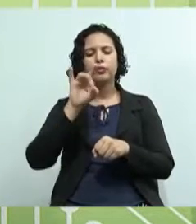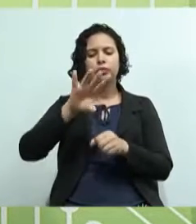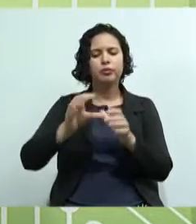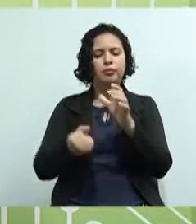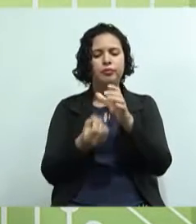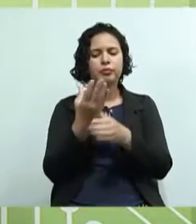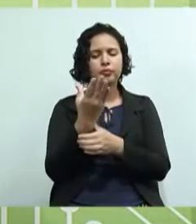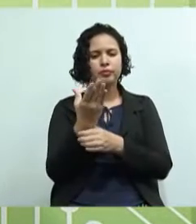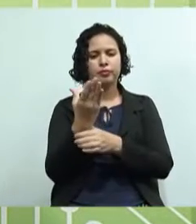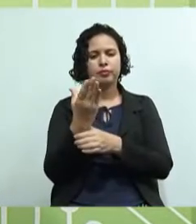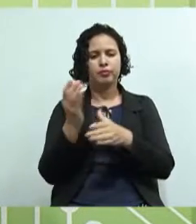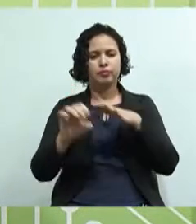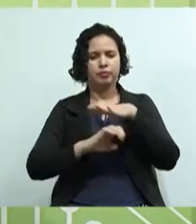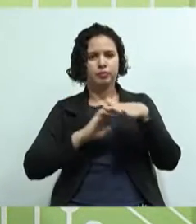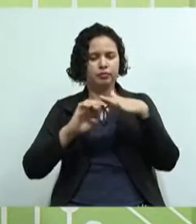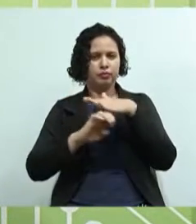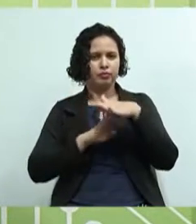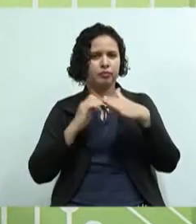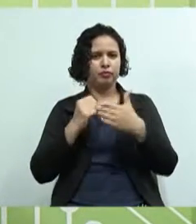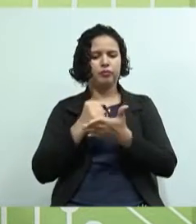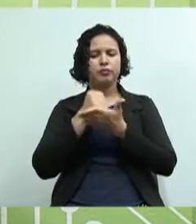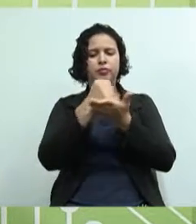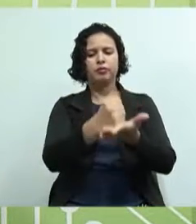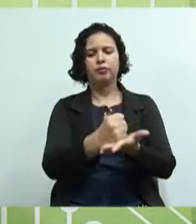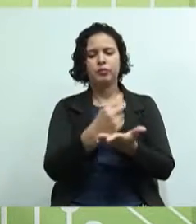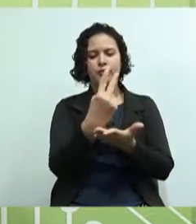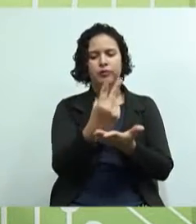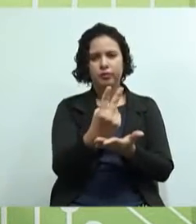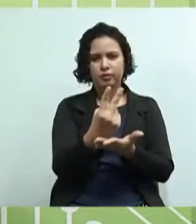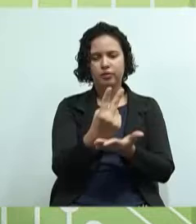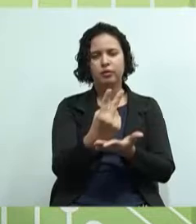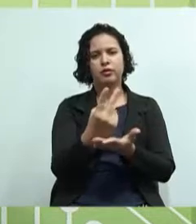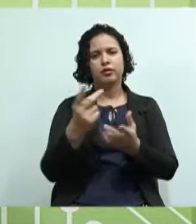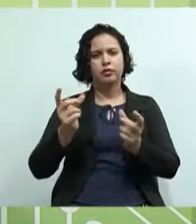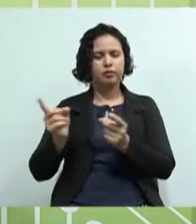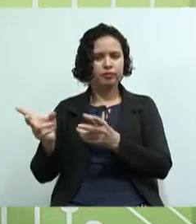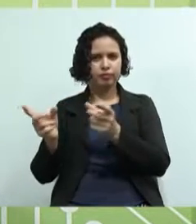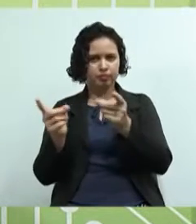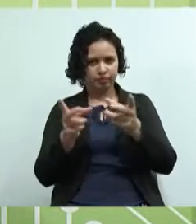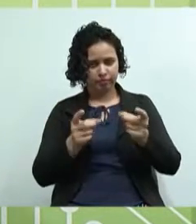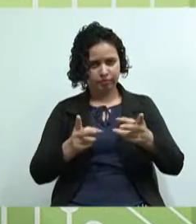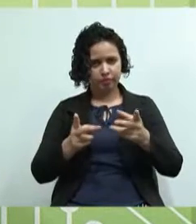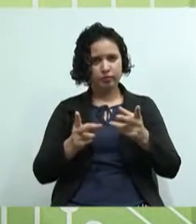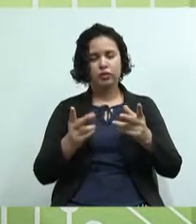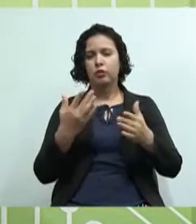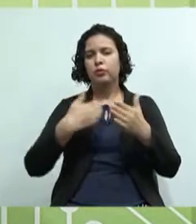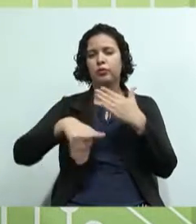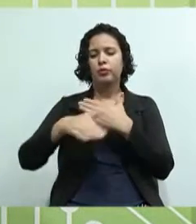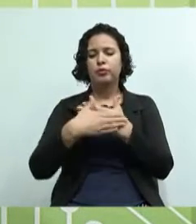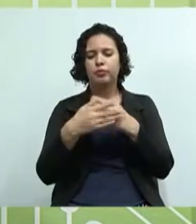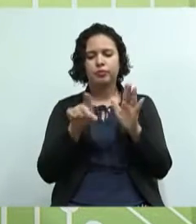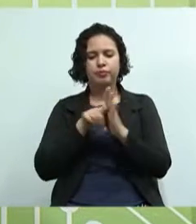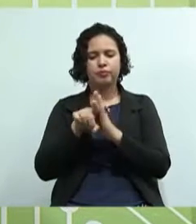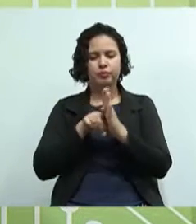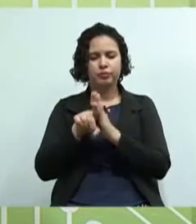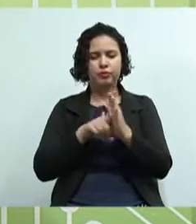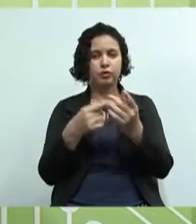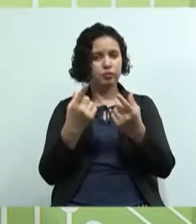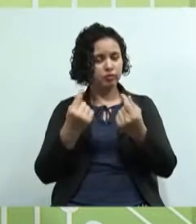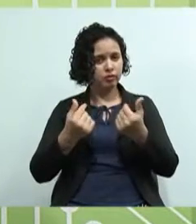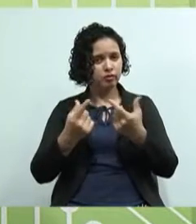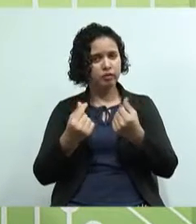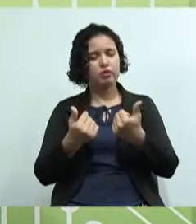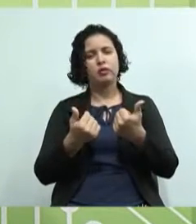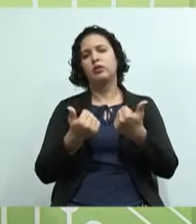abrir uma empresa, colocar 2 atendentes e começar a vender meu serviço. Não. Tudo tem que ser analisado. E é claro, o financeiro,